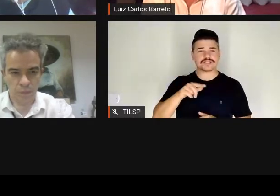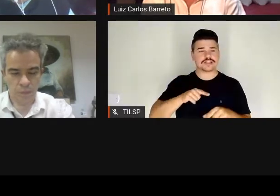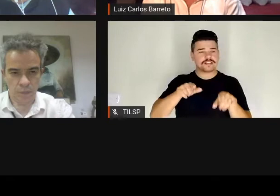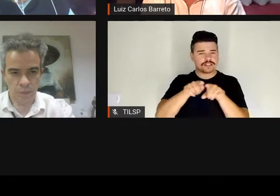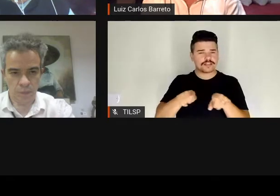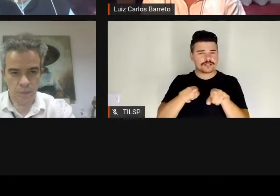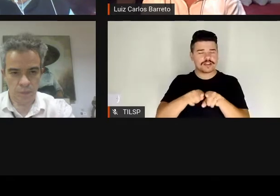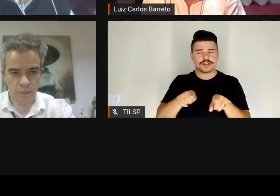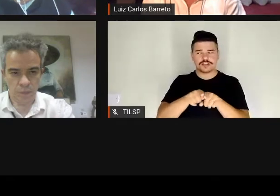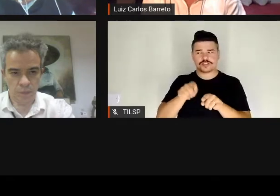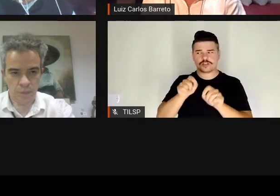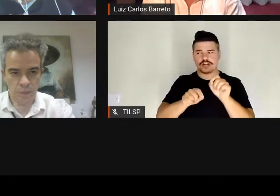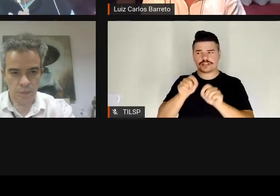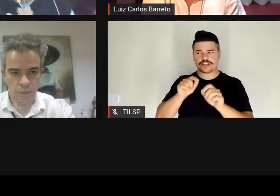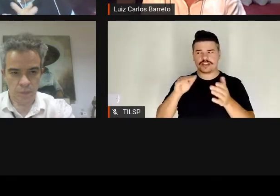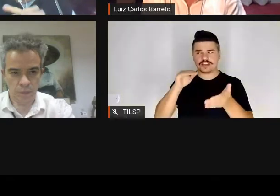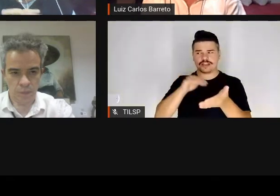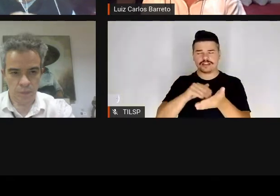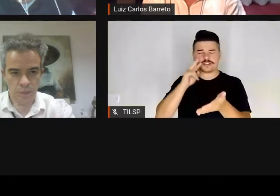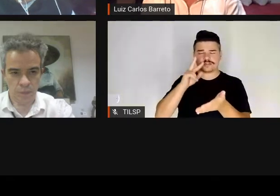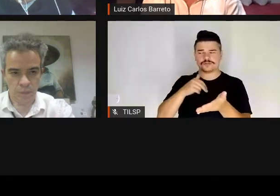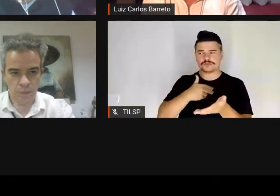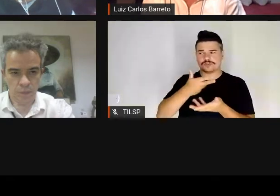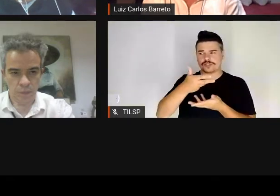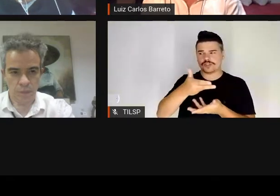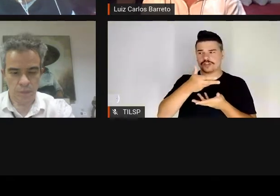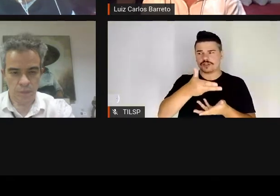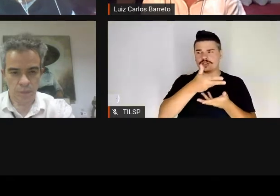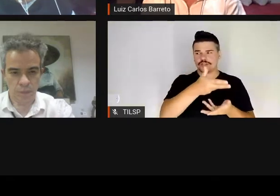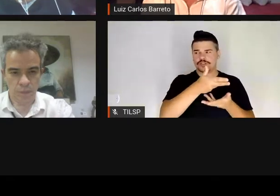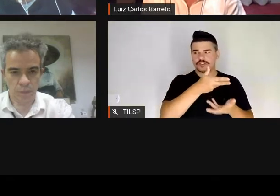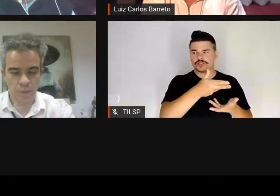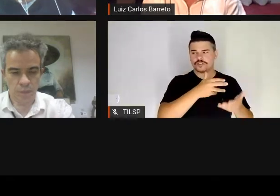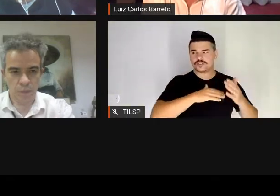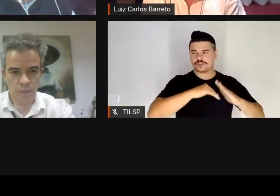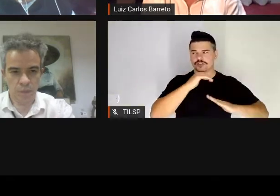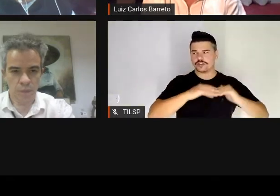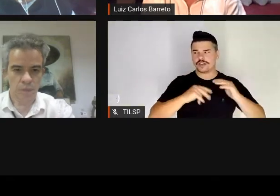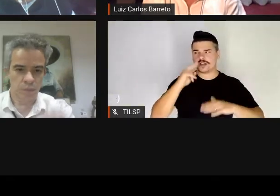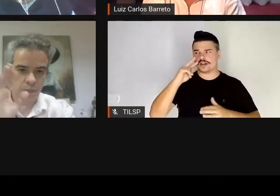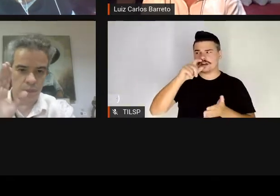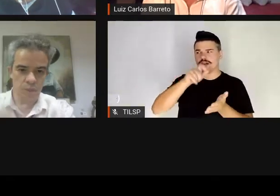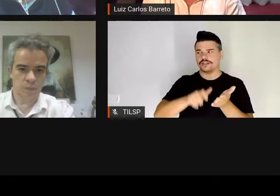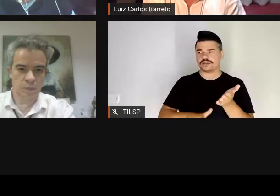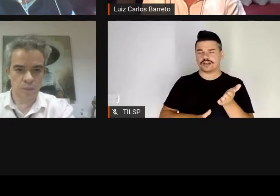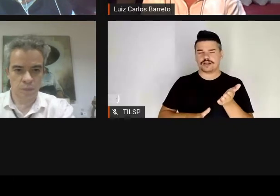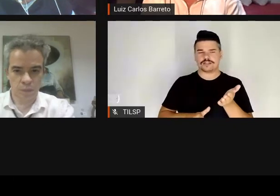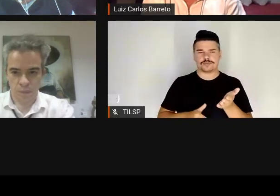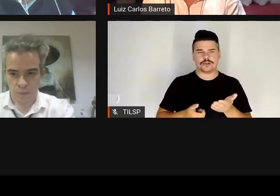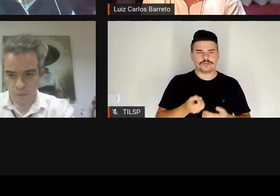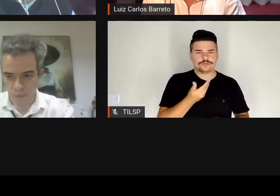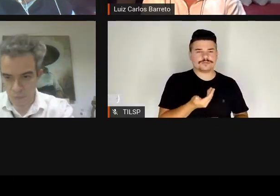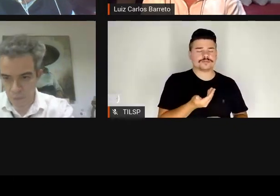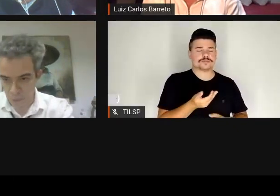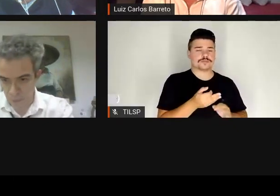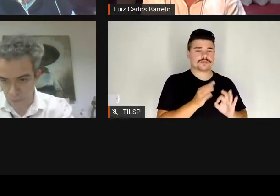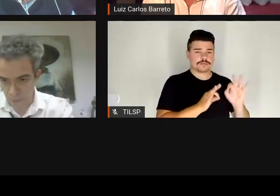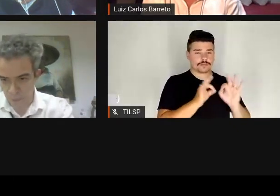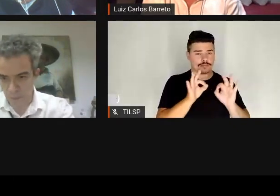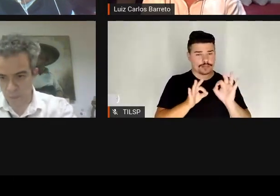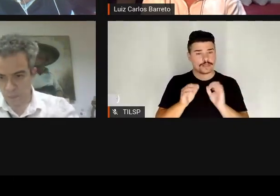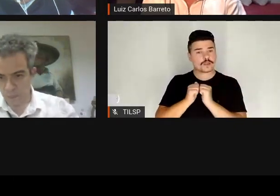os nossos convidados também para esse debate que vai se seguir. Então, agradeço novamente, né, quer dizer,